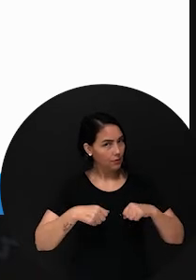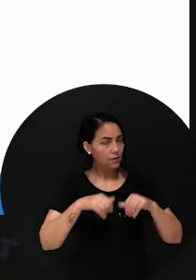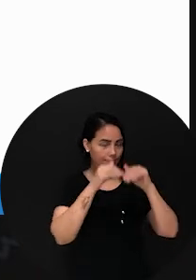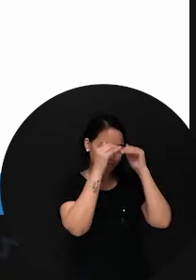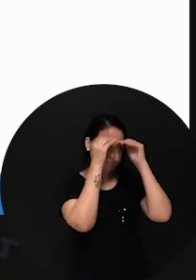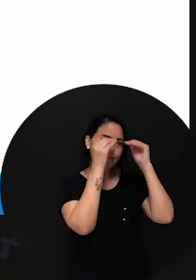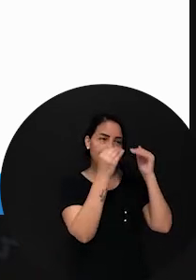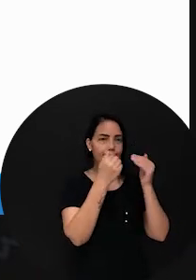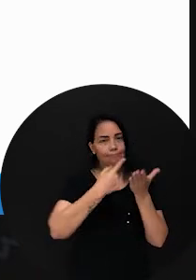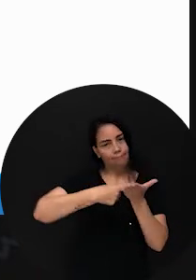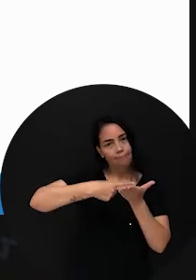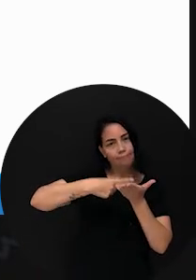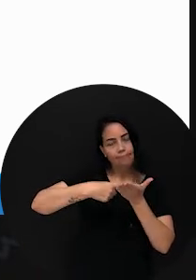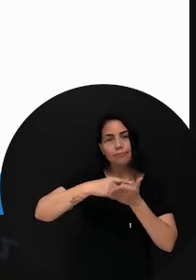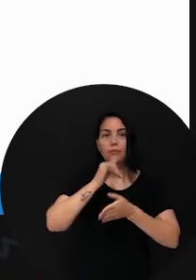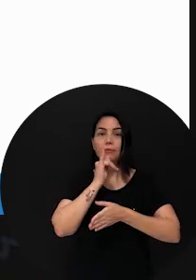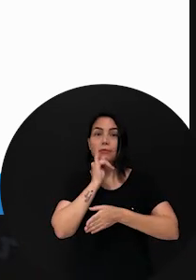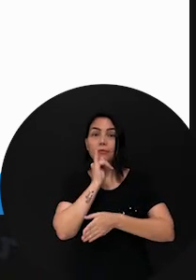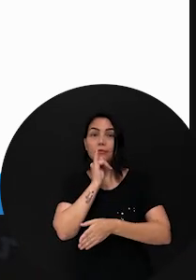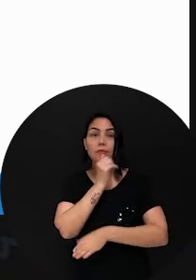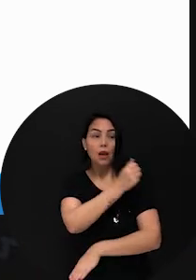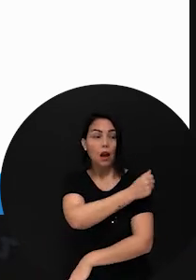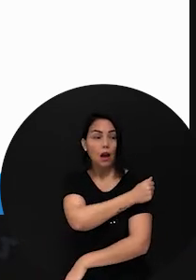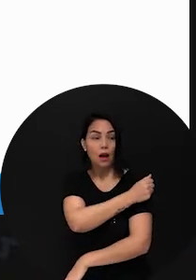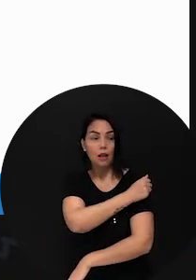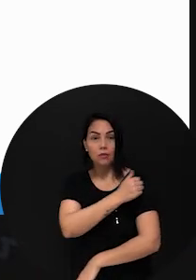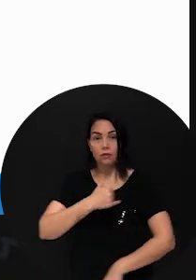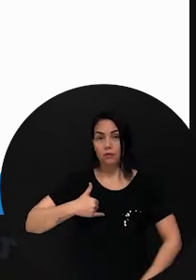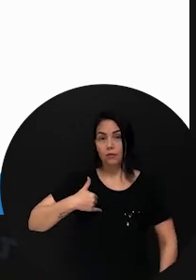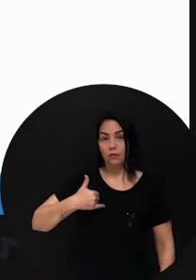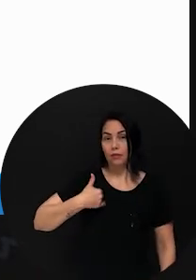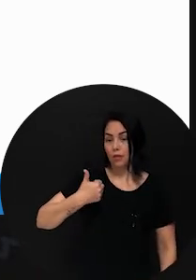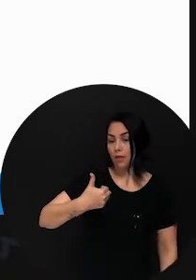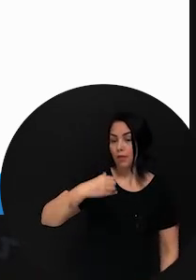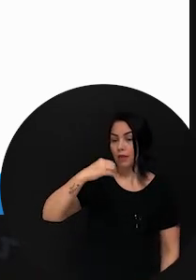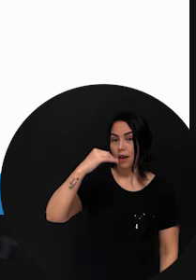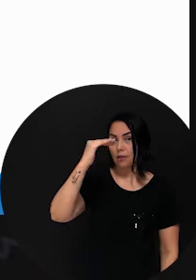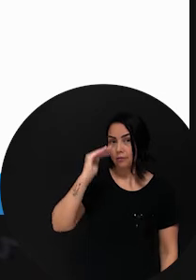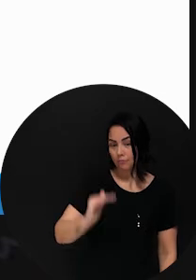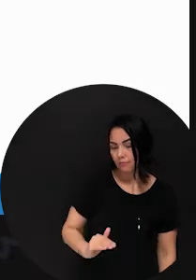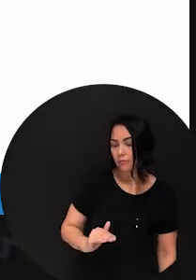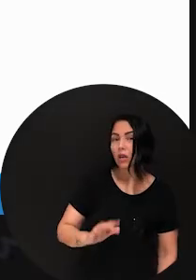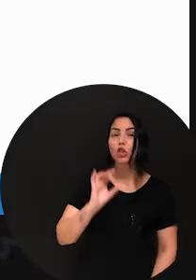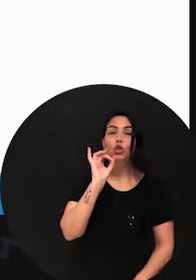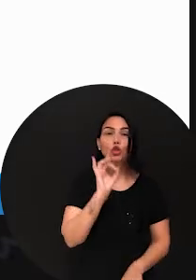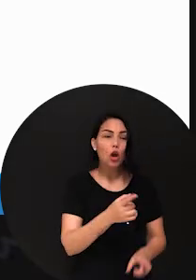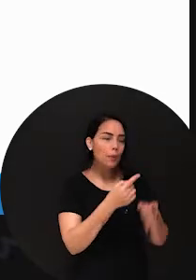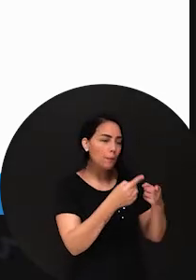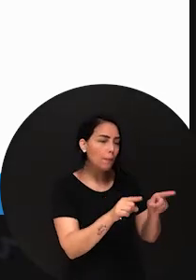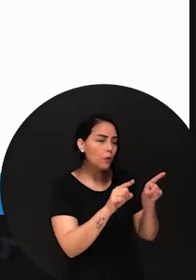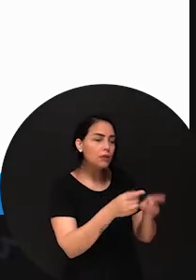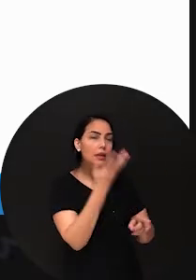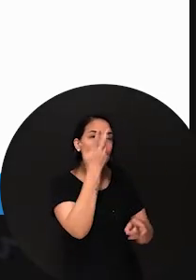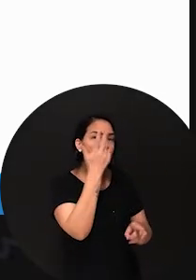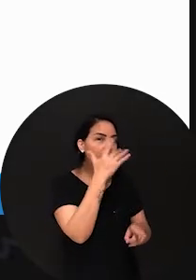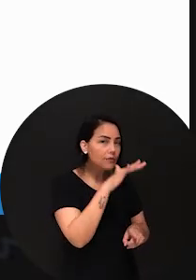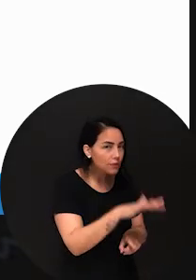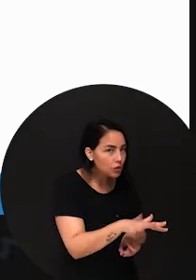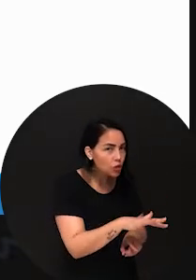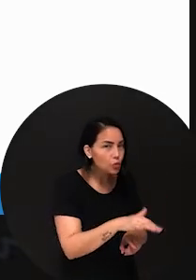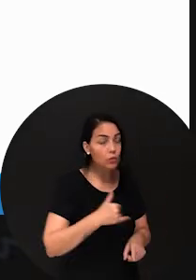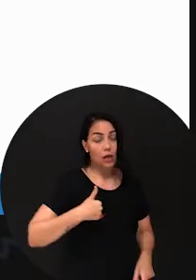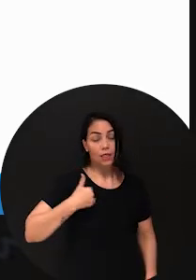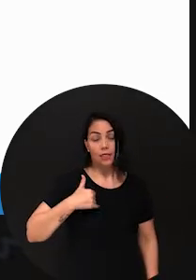caso, alunos com menos de 10 anos, apenas musicalização infantil. Aí, a partir dos